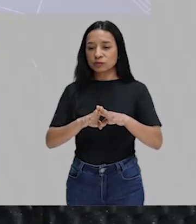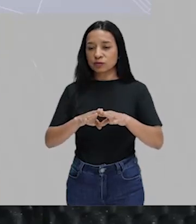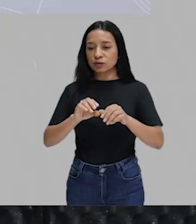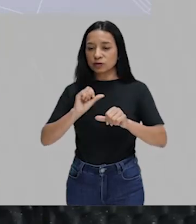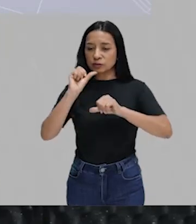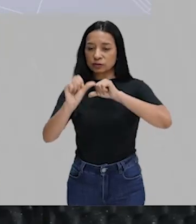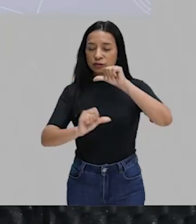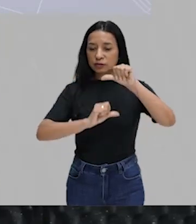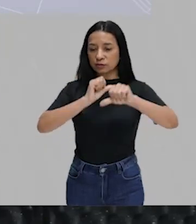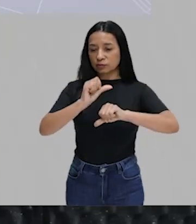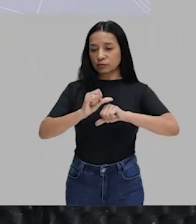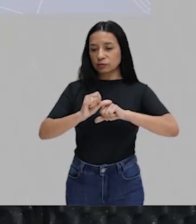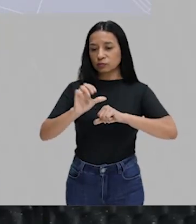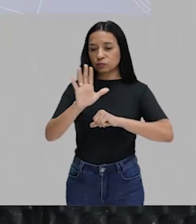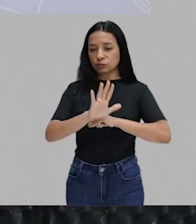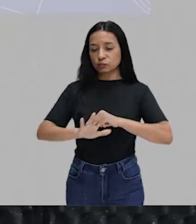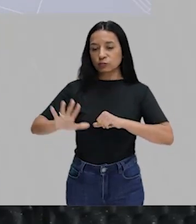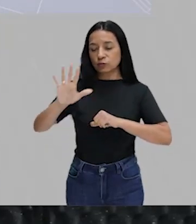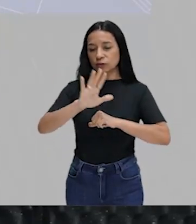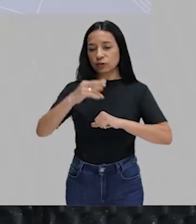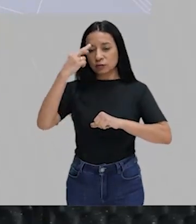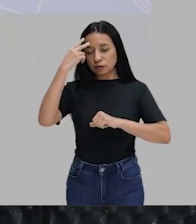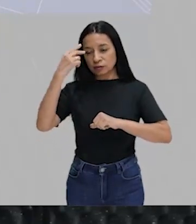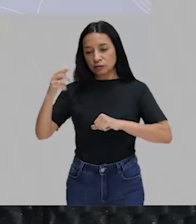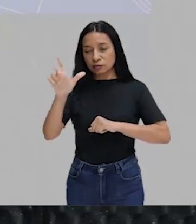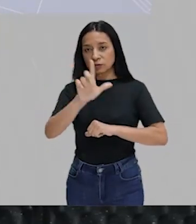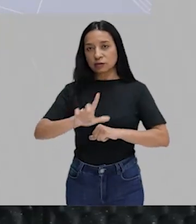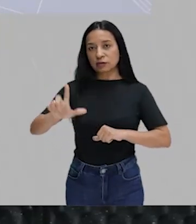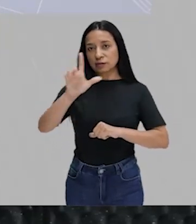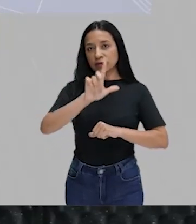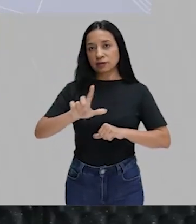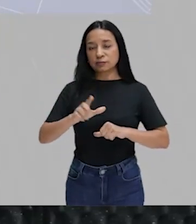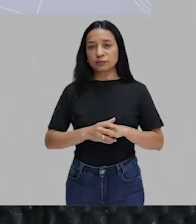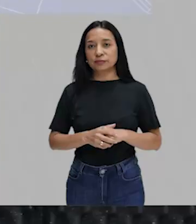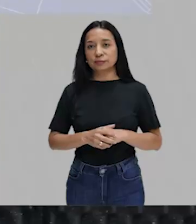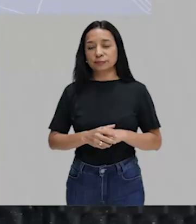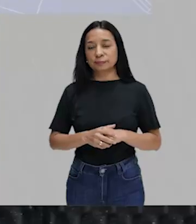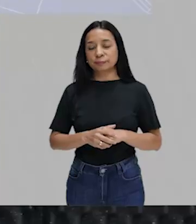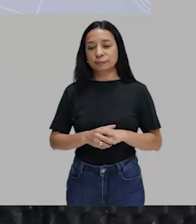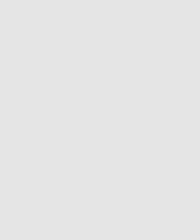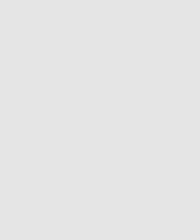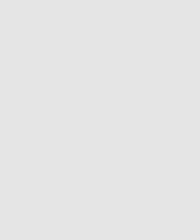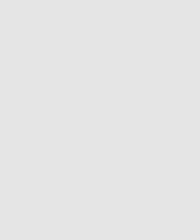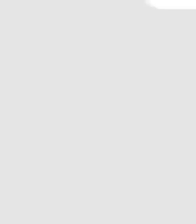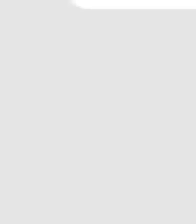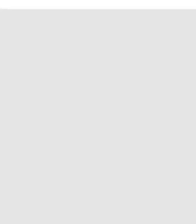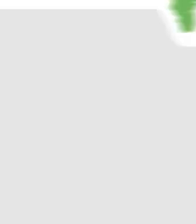refiguração total na história da nossa literatura. E eu fico por aqui. Compliquei?